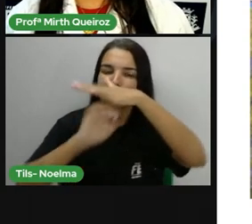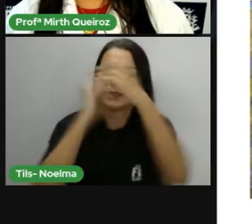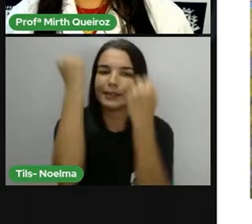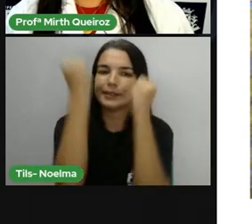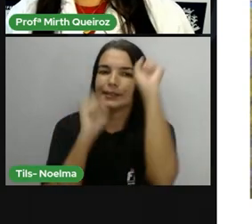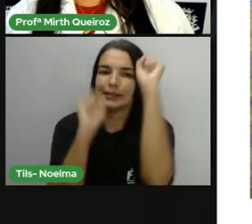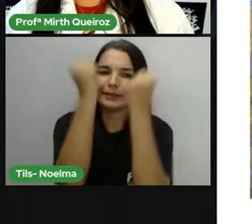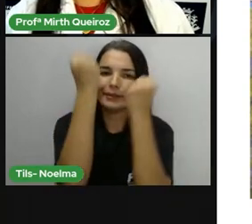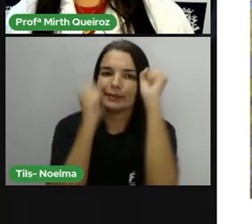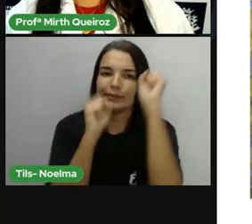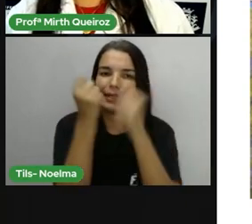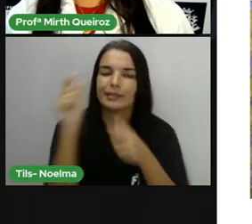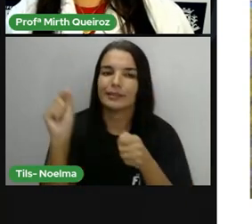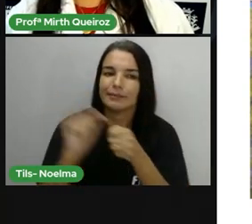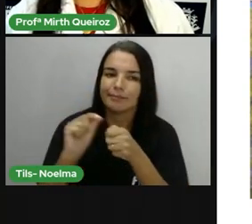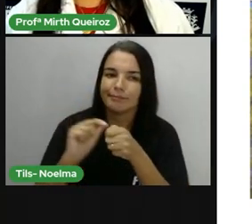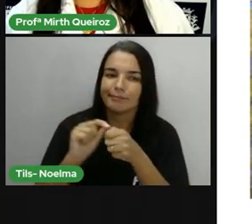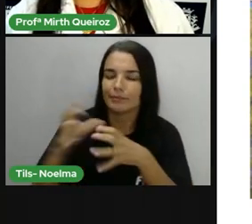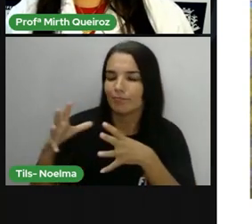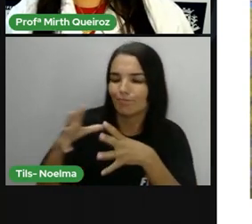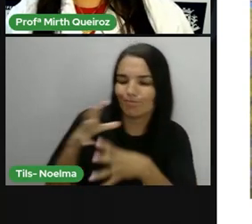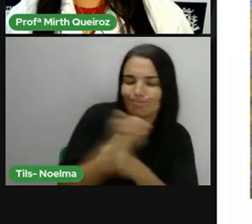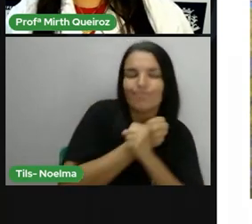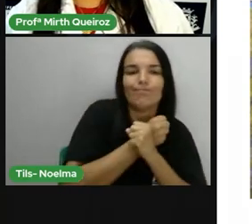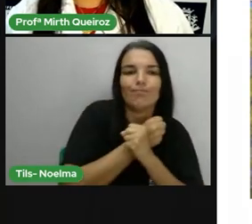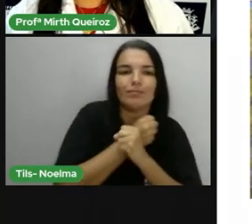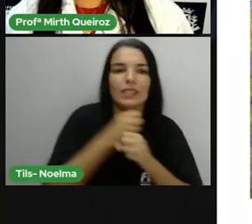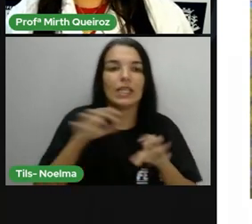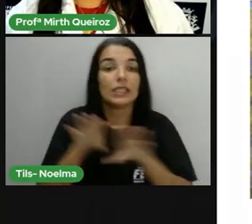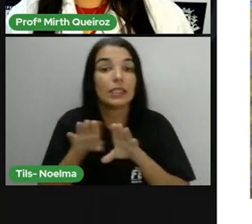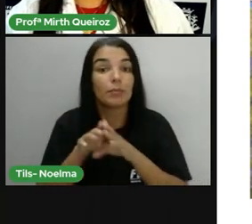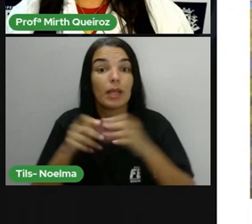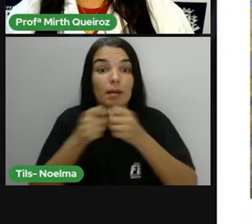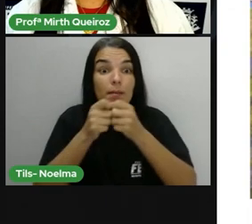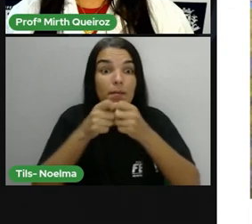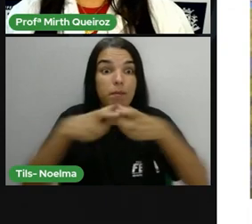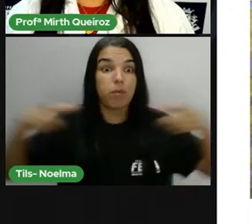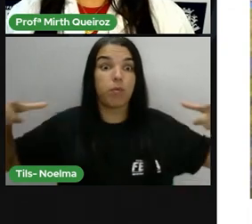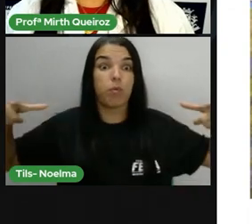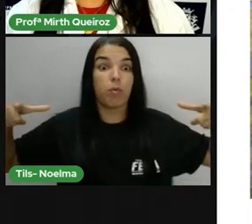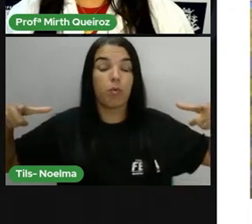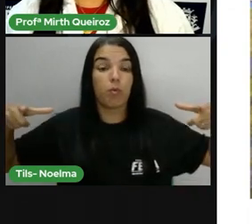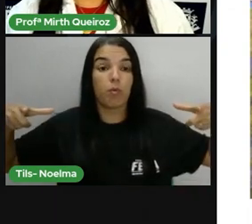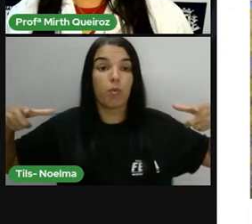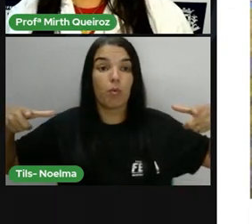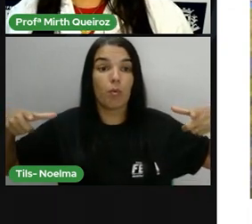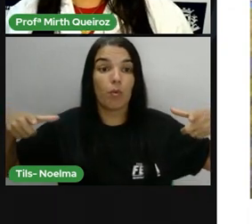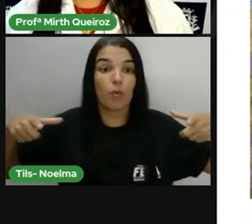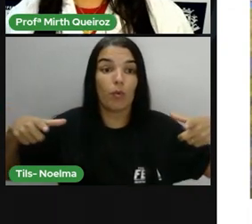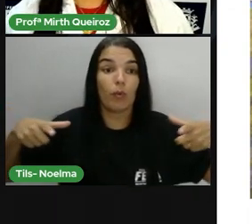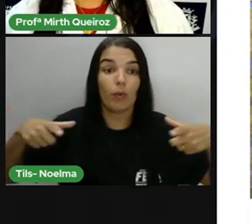da lagoa. Com a expansão imobiliária da cidade na região da